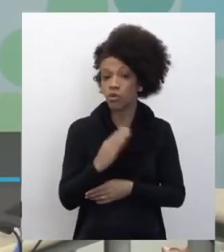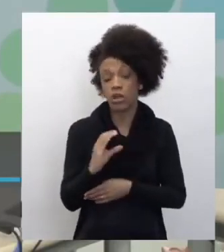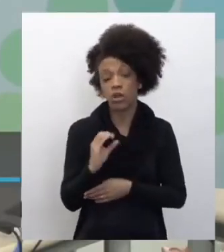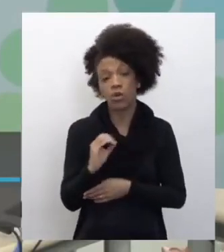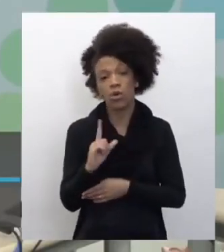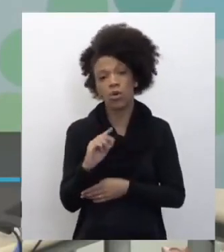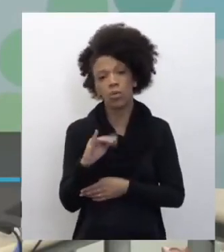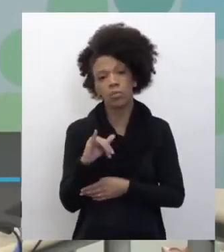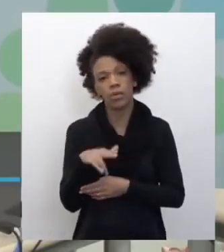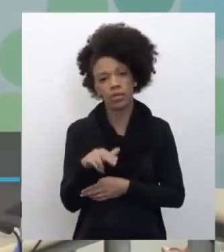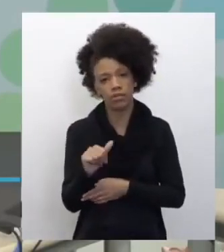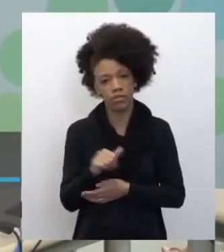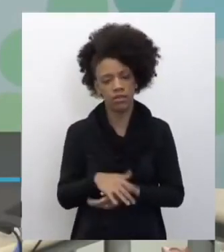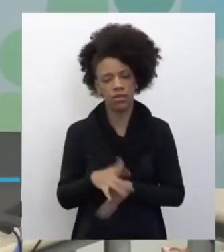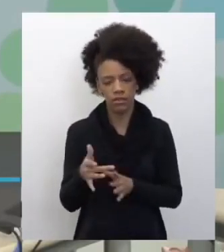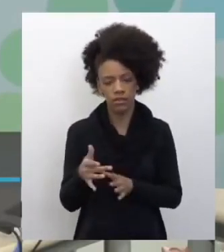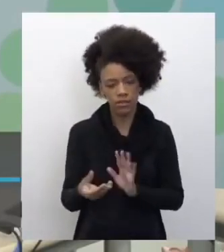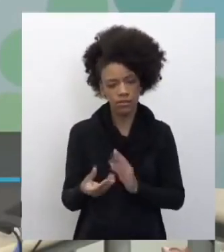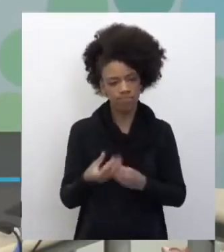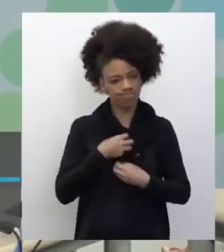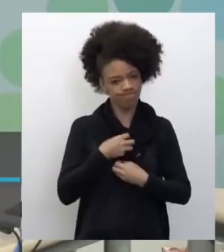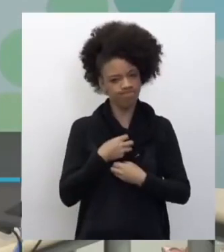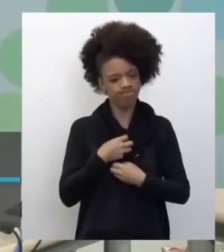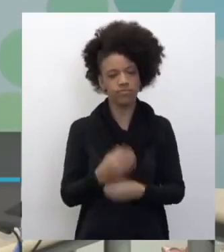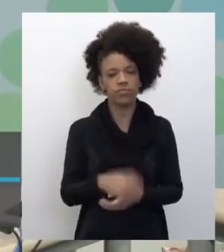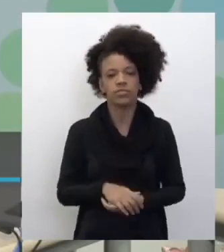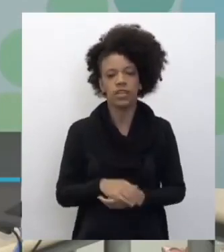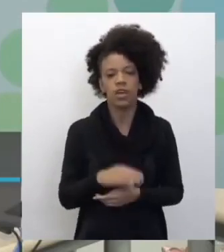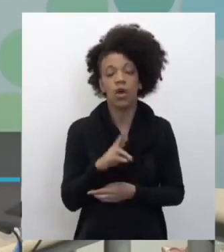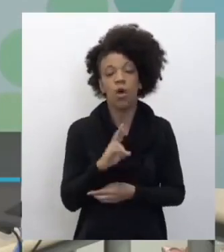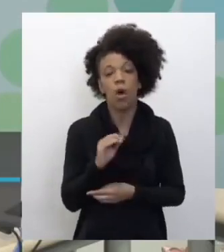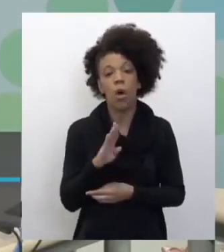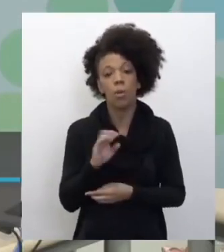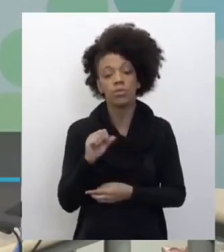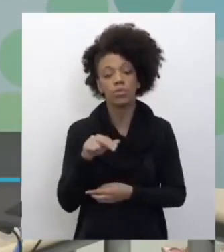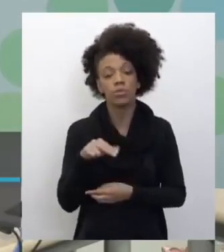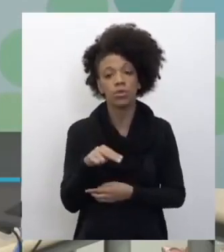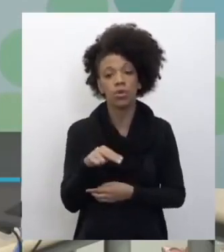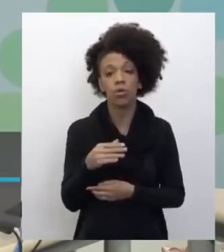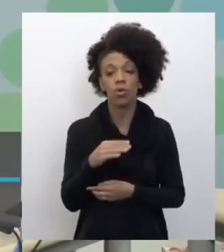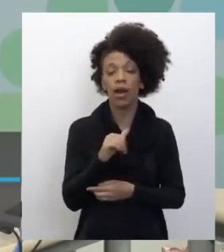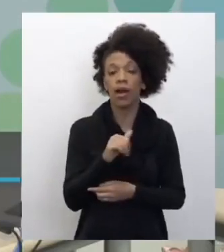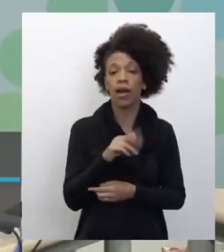Colombina, se identificou. O Robert se identificou com o Arlequim.